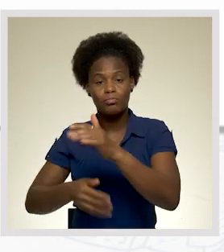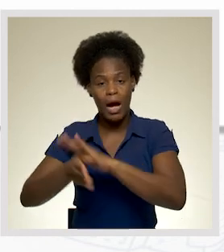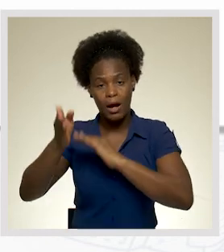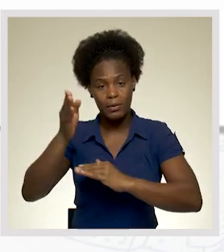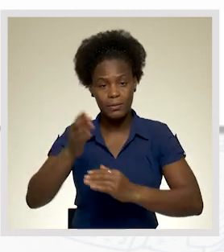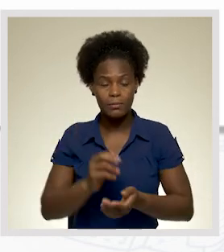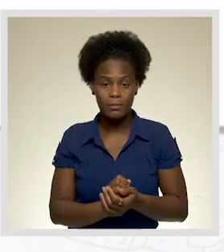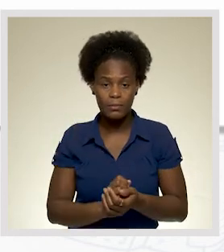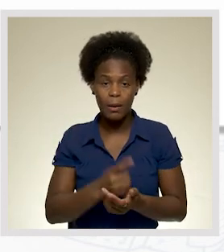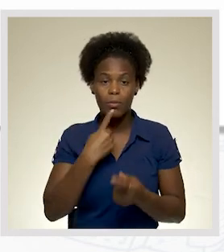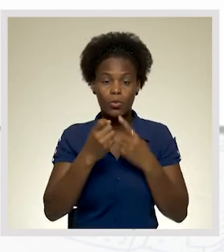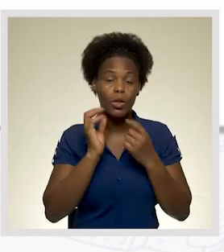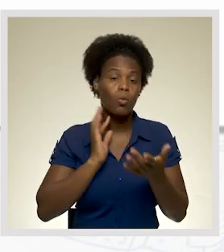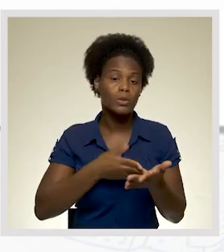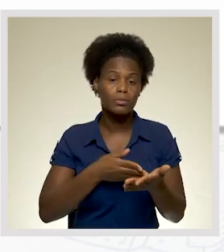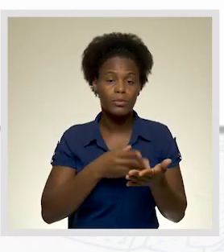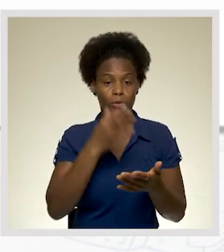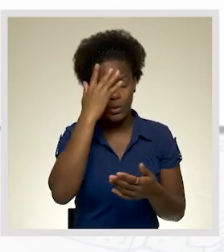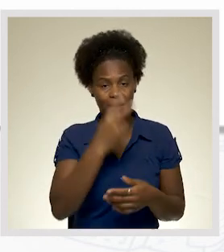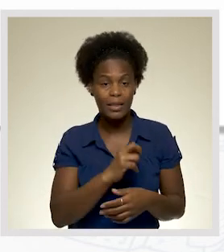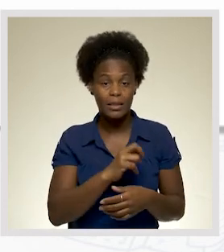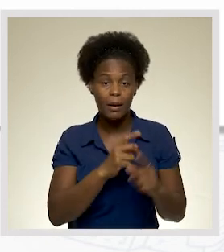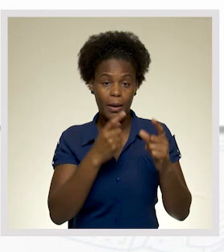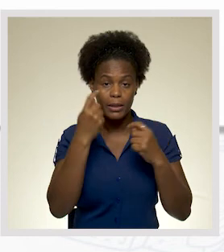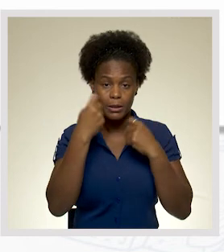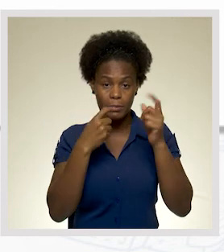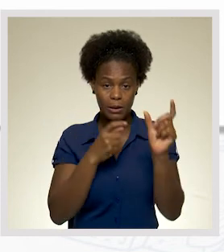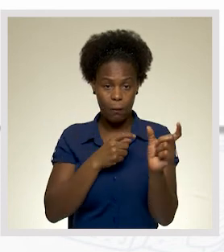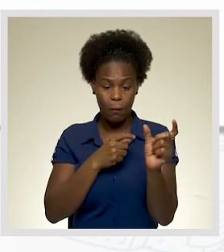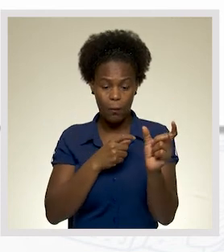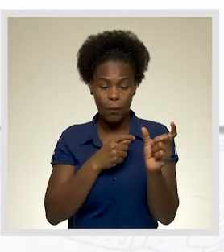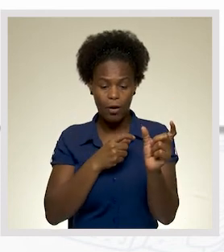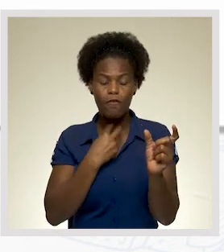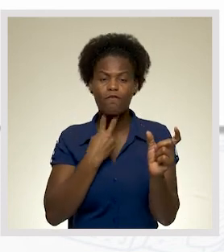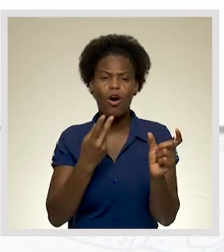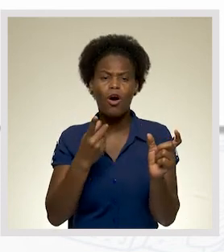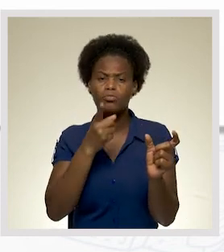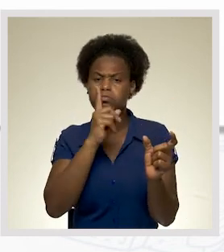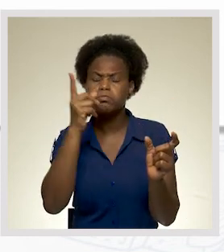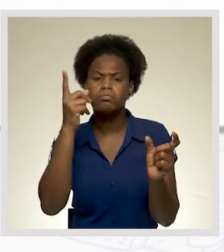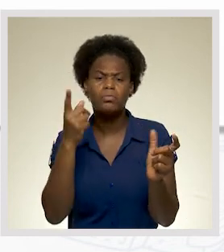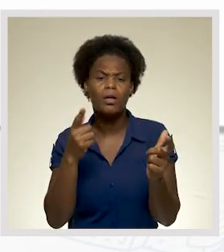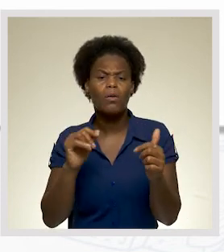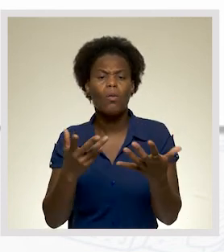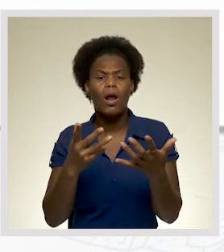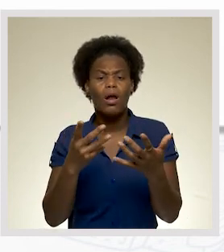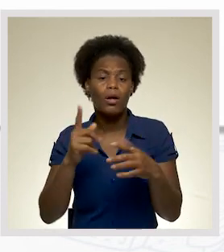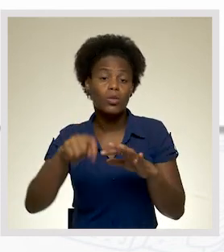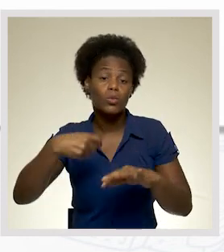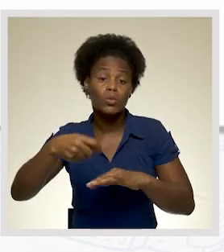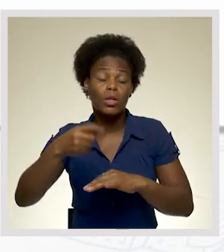última questão, 3. Atente na expressão numa voz surda. Que recurso estilístico está presente